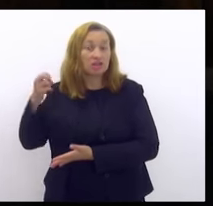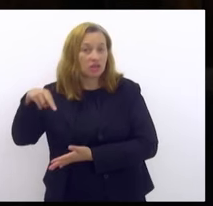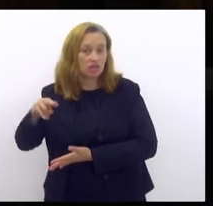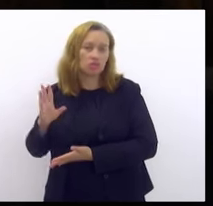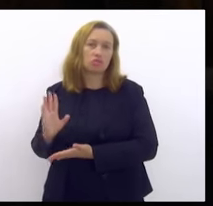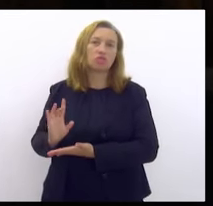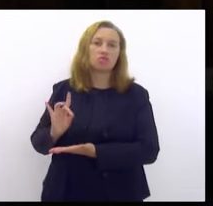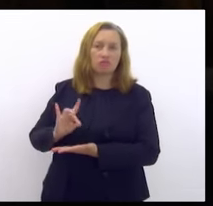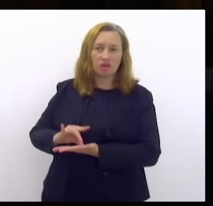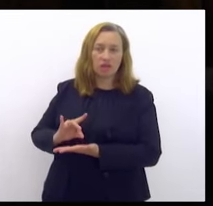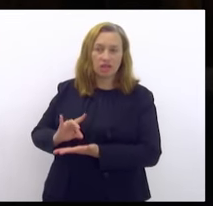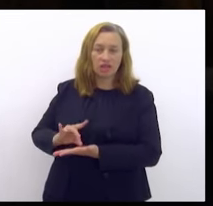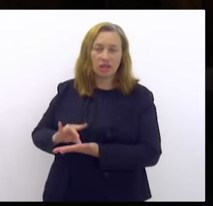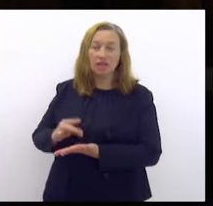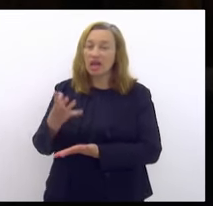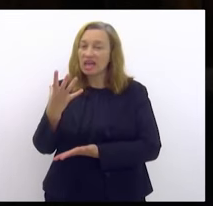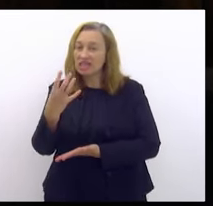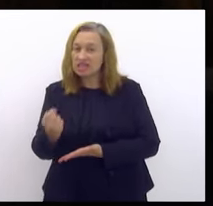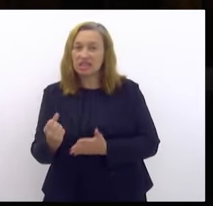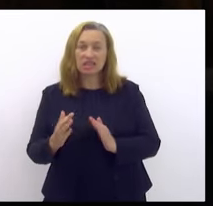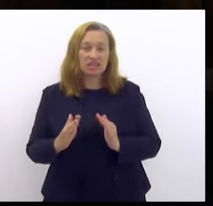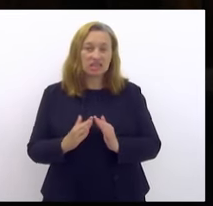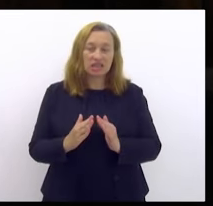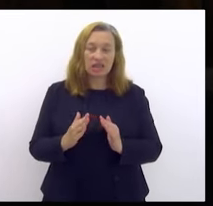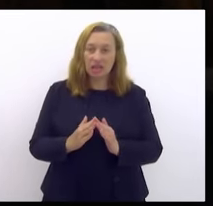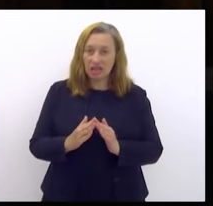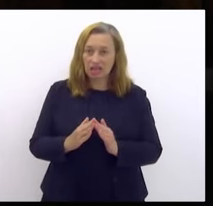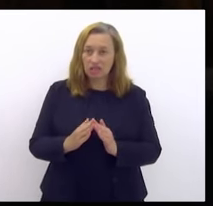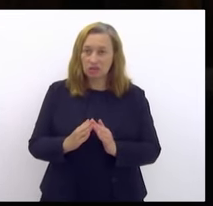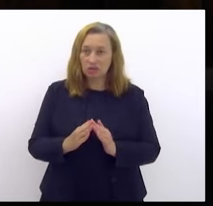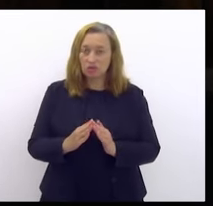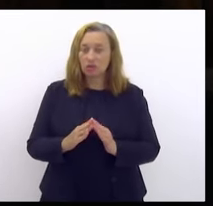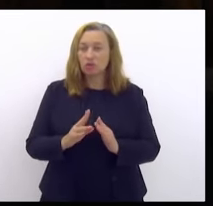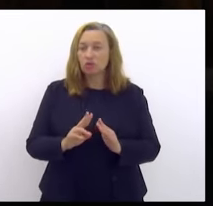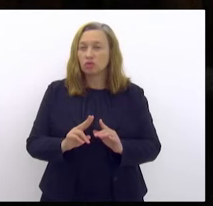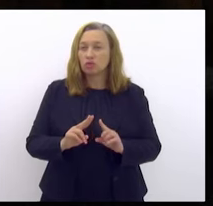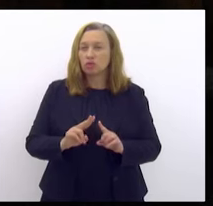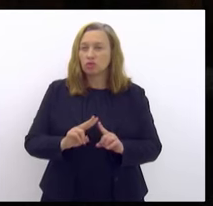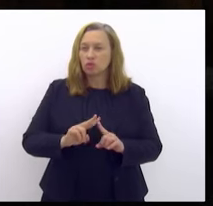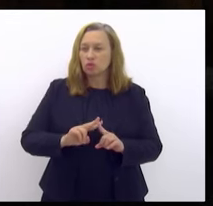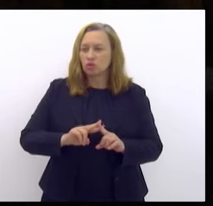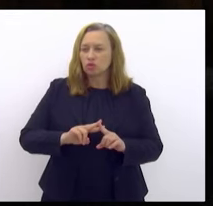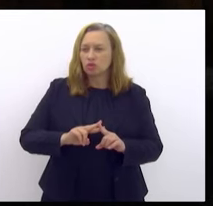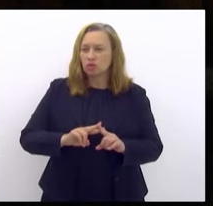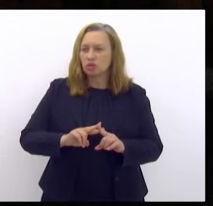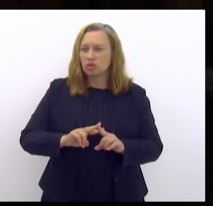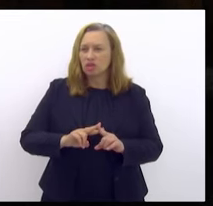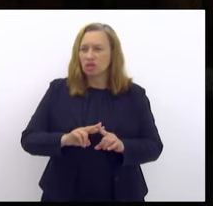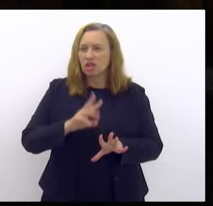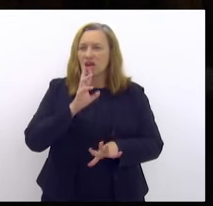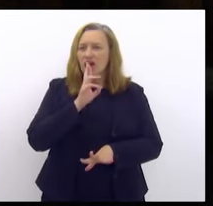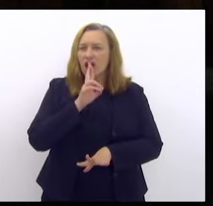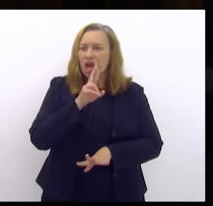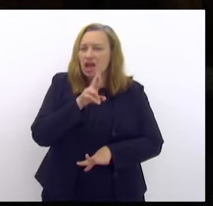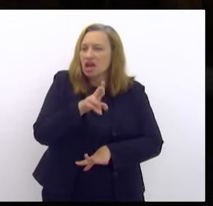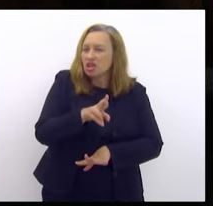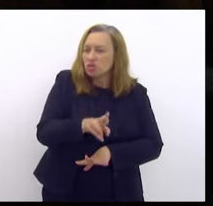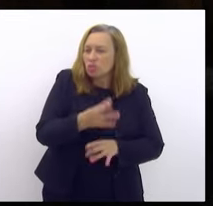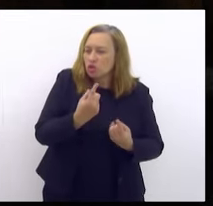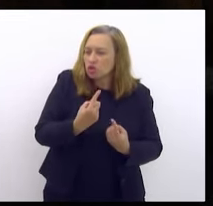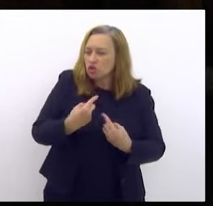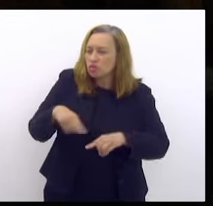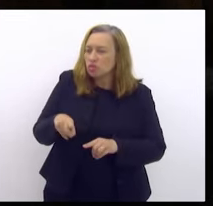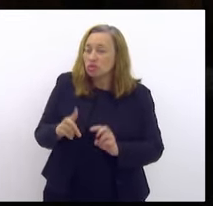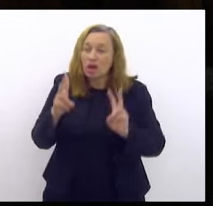passar a adotar nessa casa um duplo padrão de respostas, de enfrentamento a questões